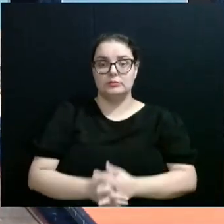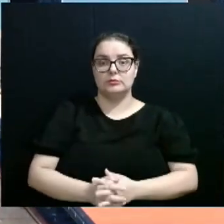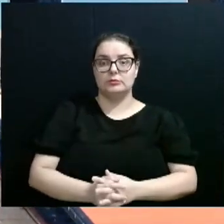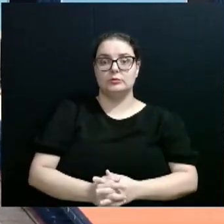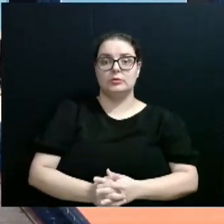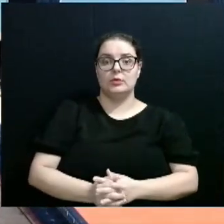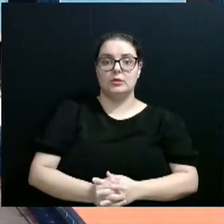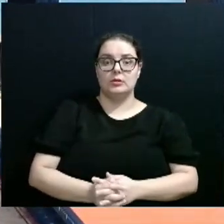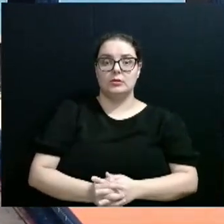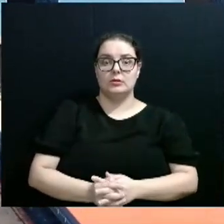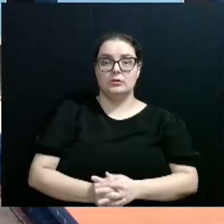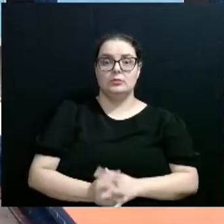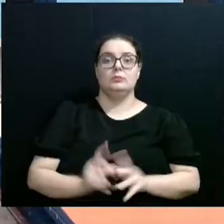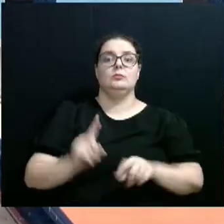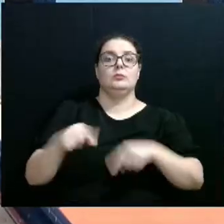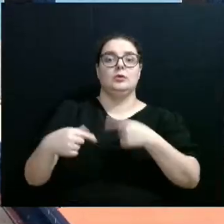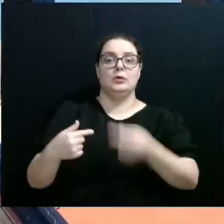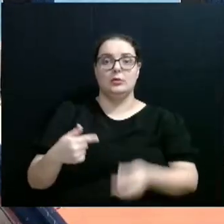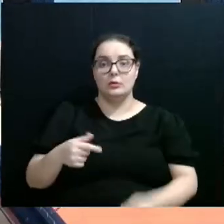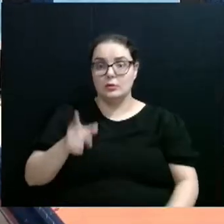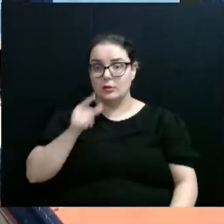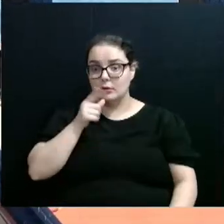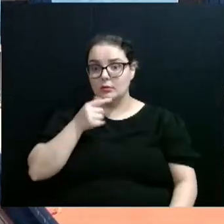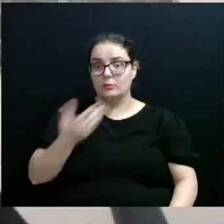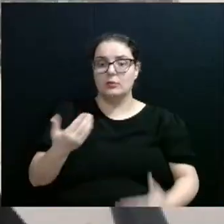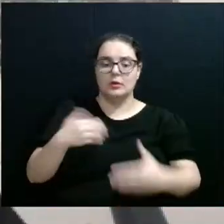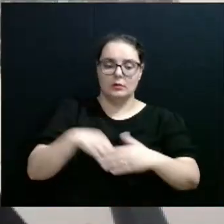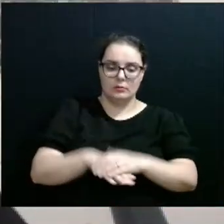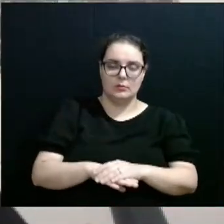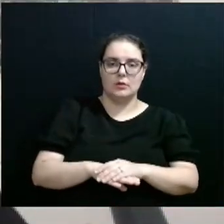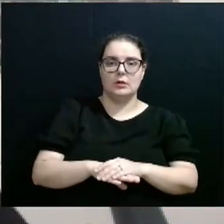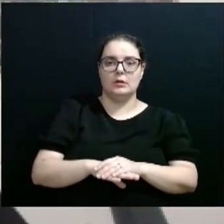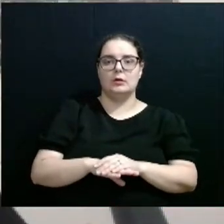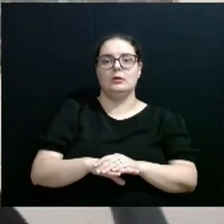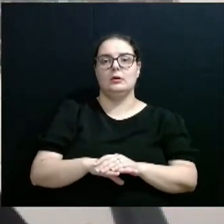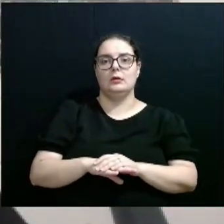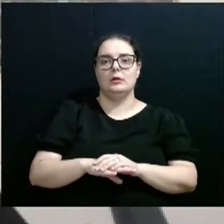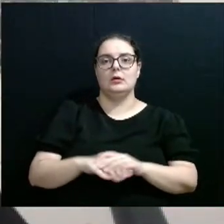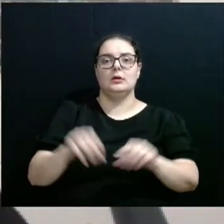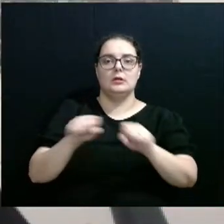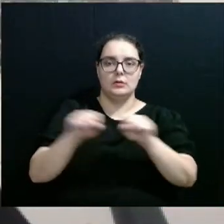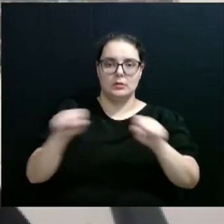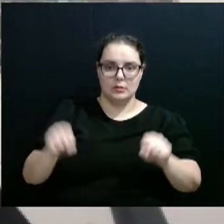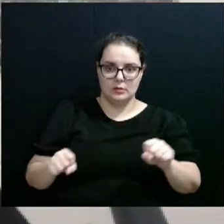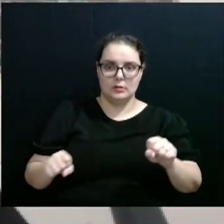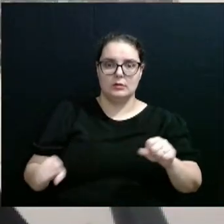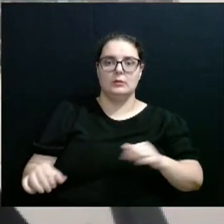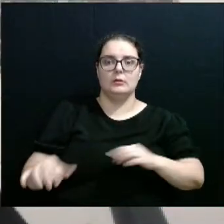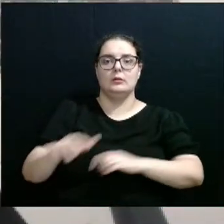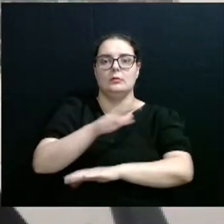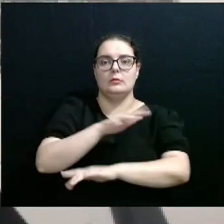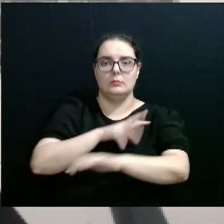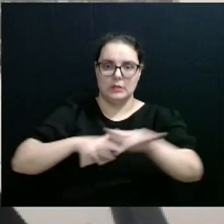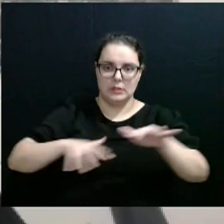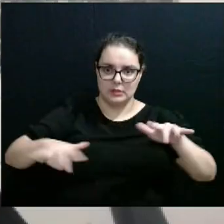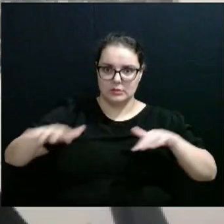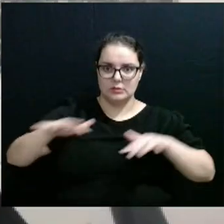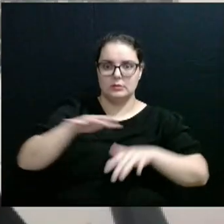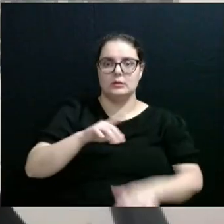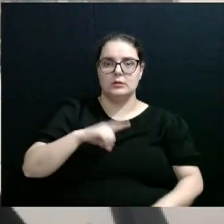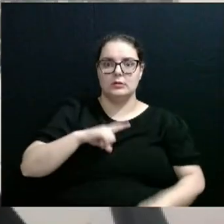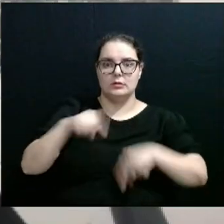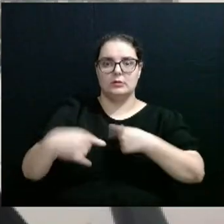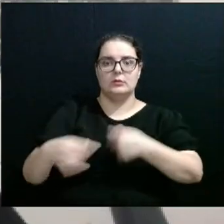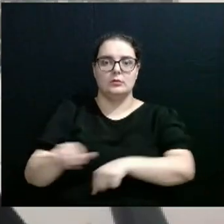outra água que seja inserida, né? Mais água que seja inserida nesse sistema para circular, né? Existe outro mecanismo